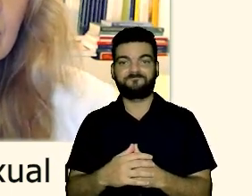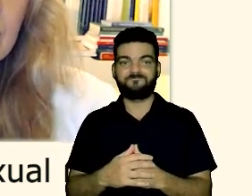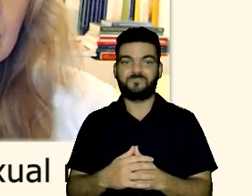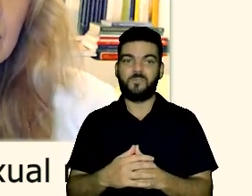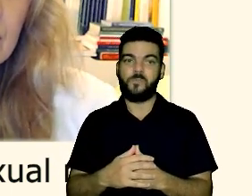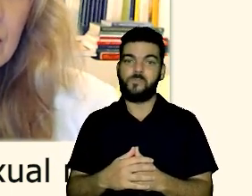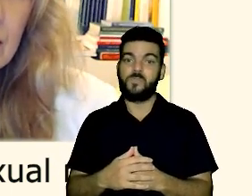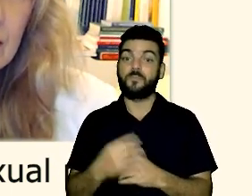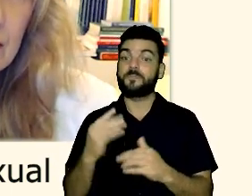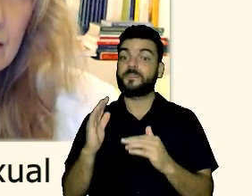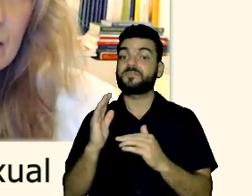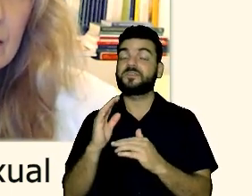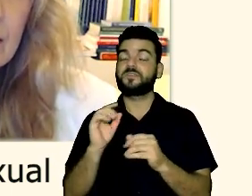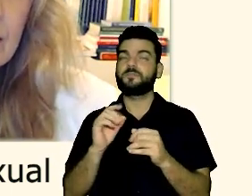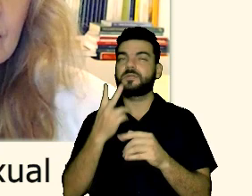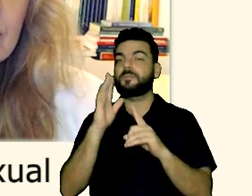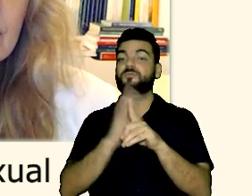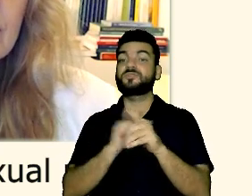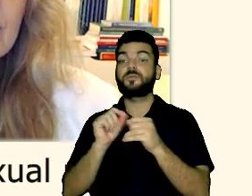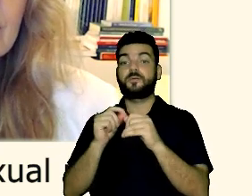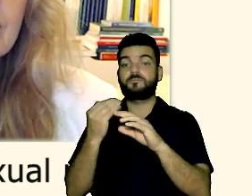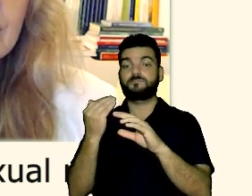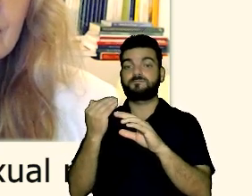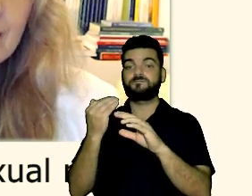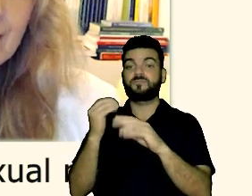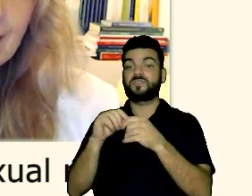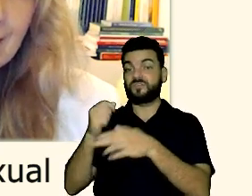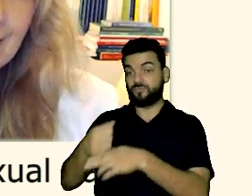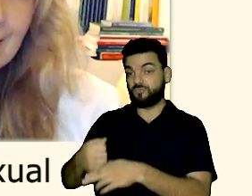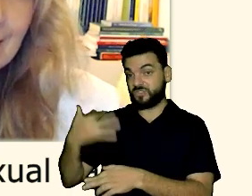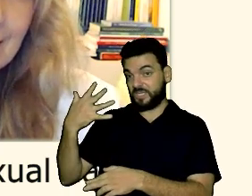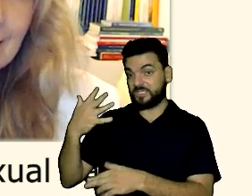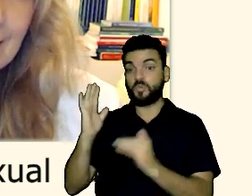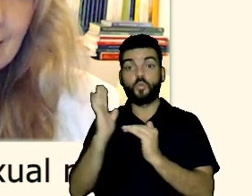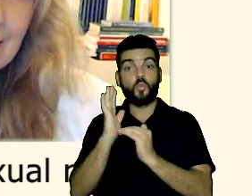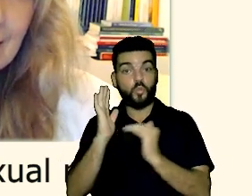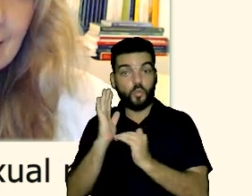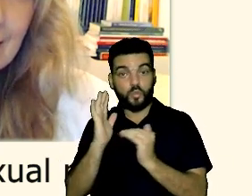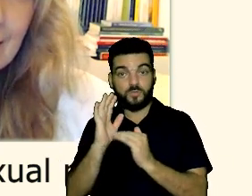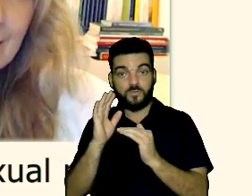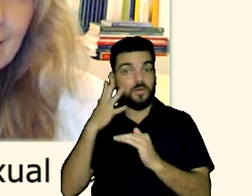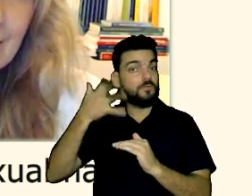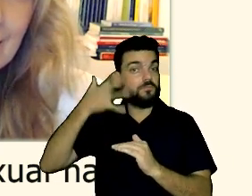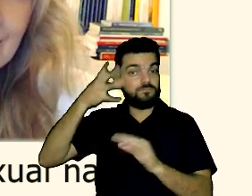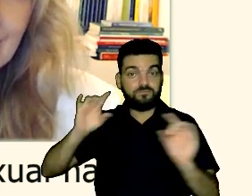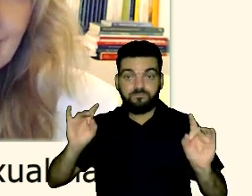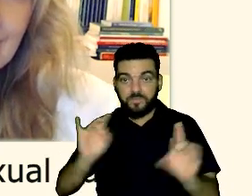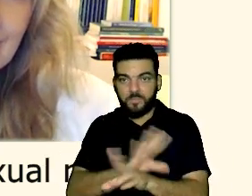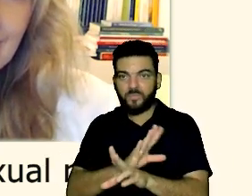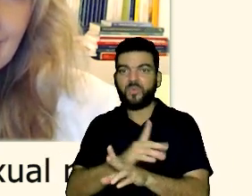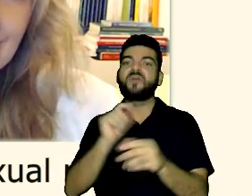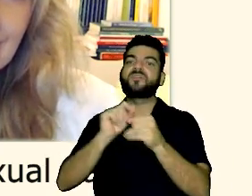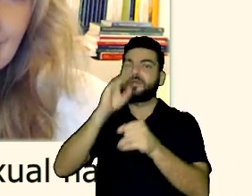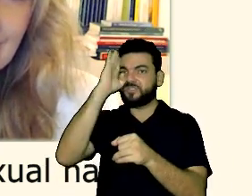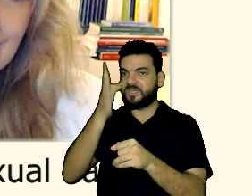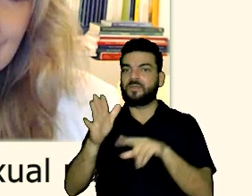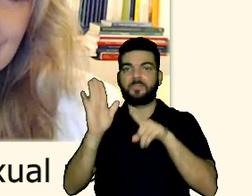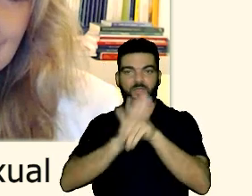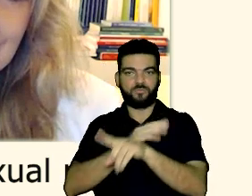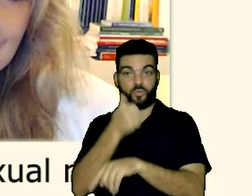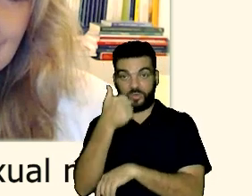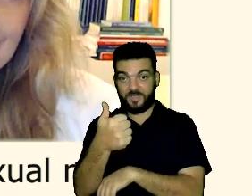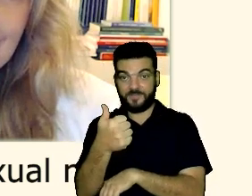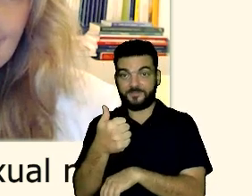de fazer, na verdade, este alerta logo ao começo. As perguntas, elas serão enviadas aqui via chat e no final de todas as